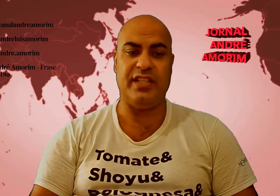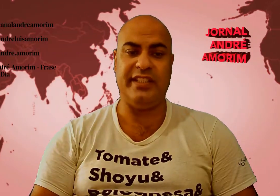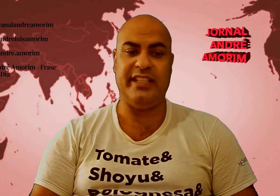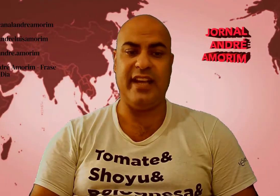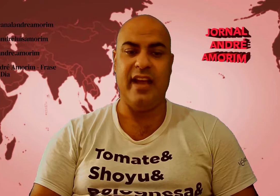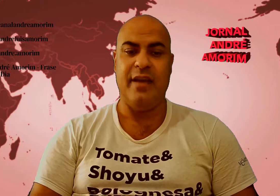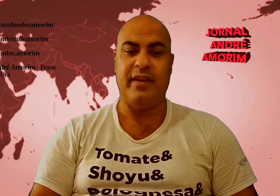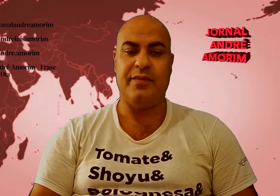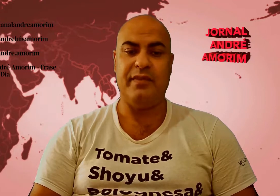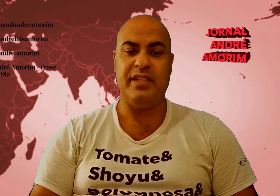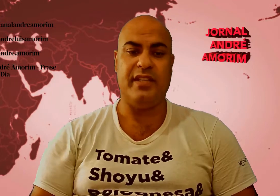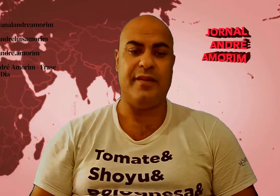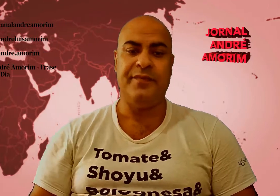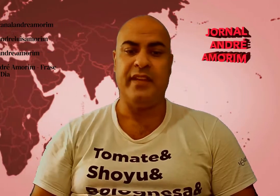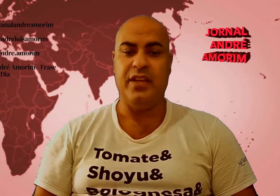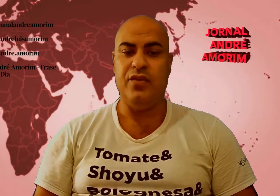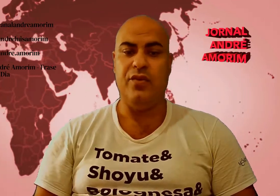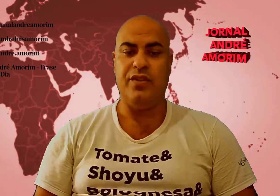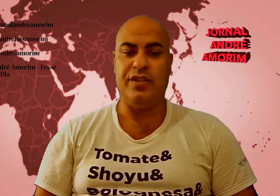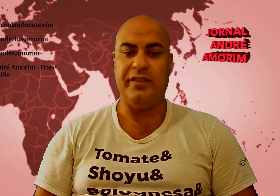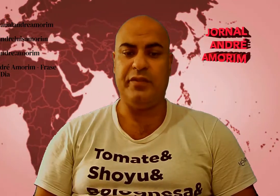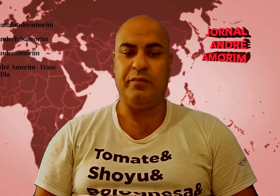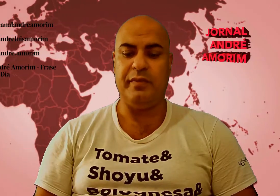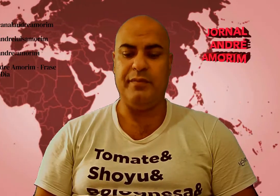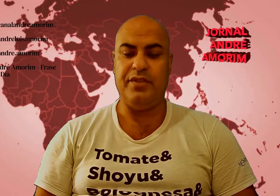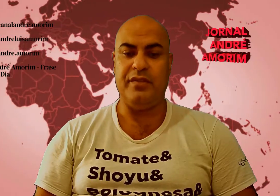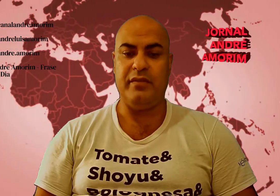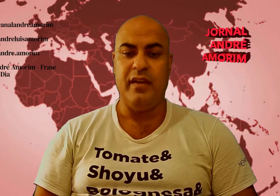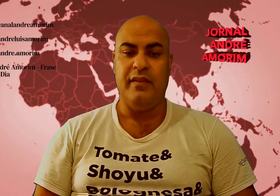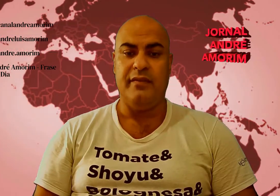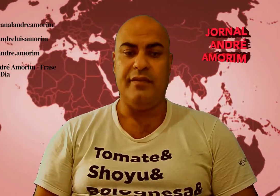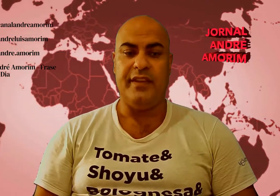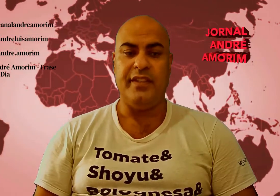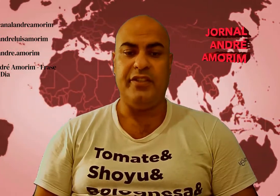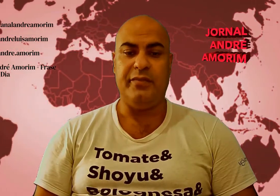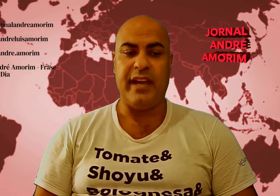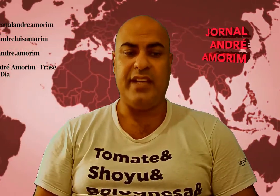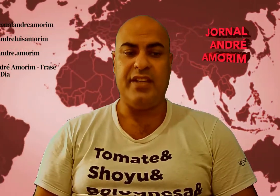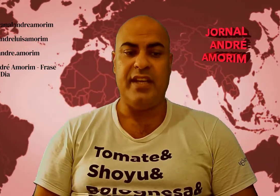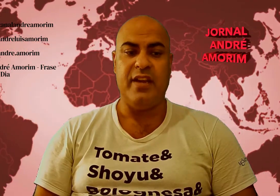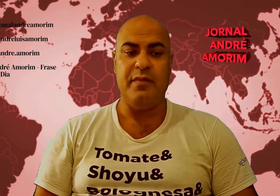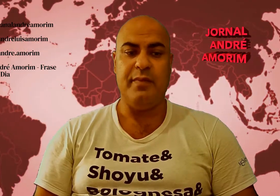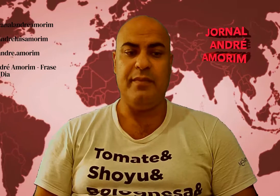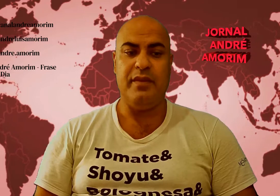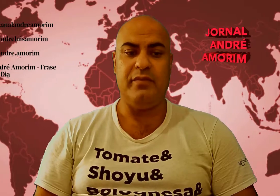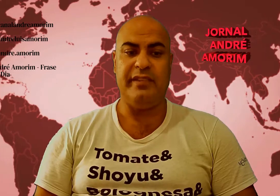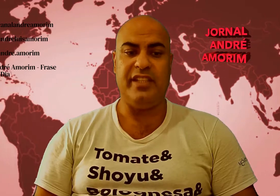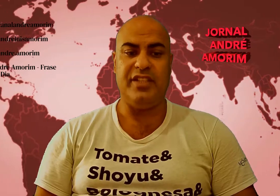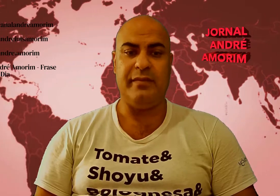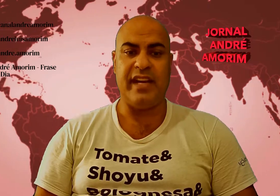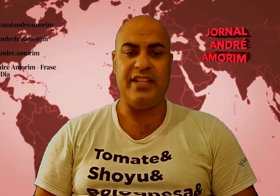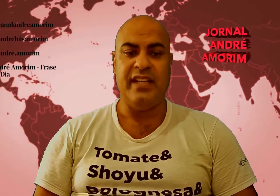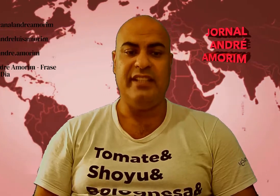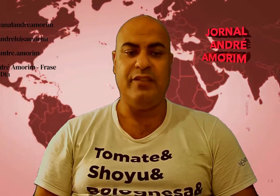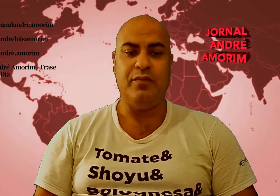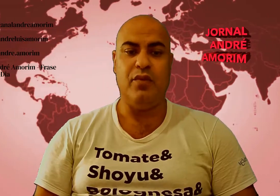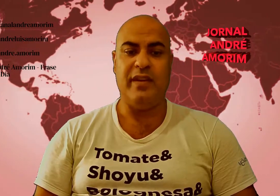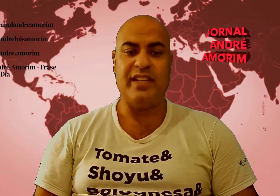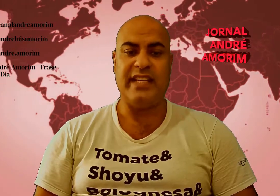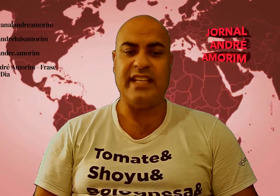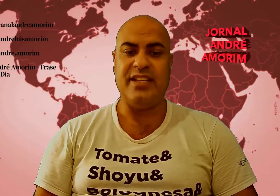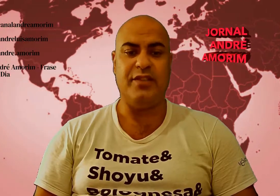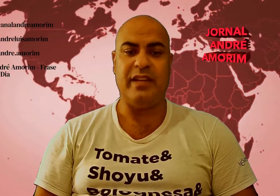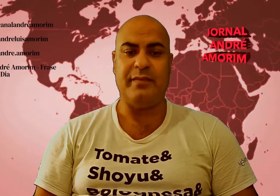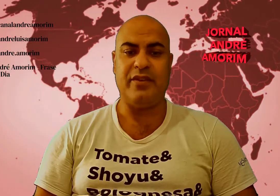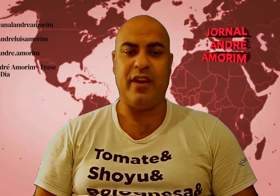tanto a magia de ser mais menina. E hoje eu estou me permitindo viver isso mais. Eu me permito me sentir mais, ser um